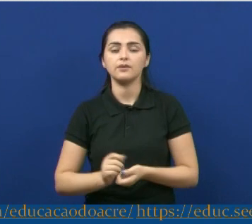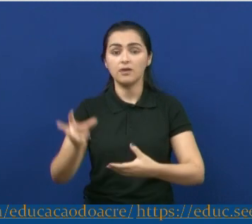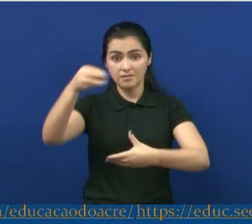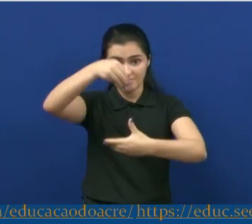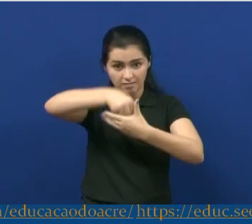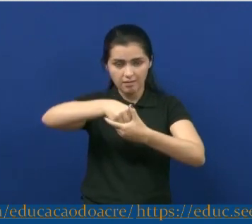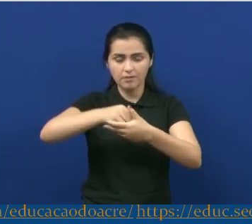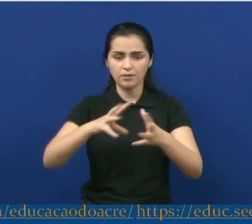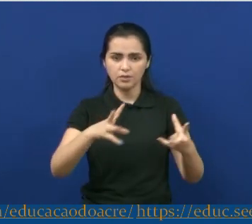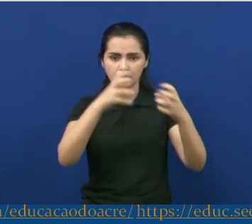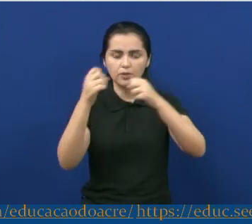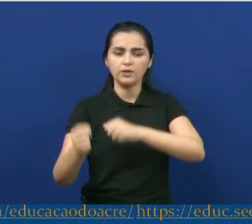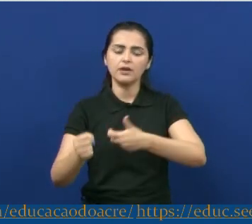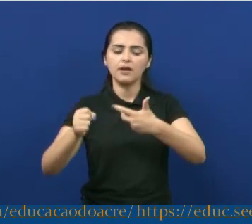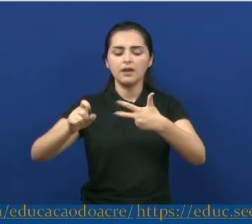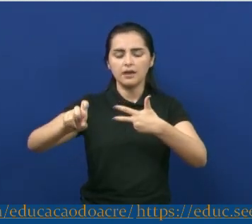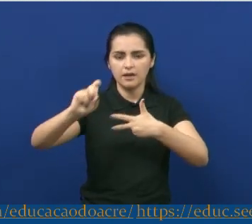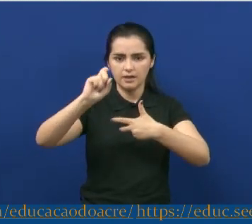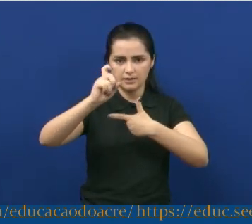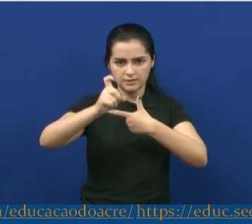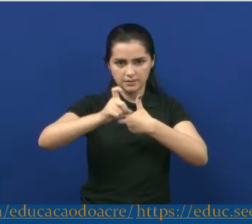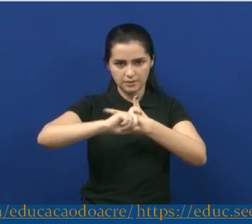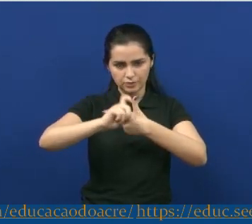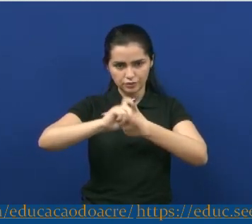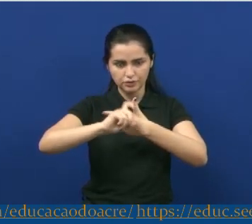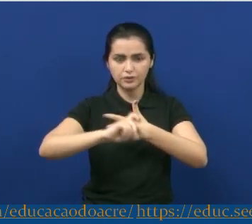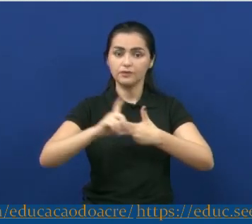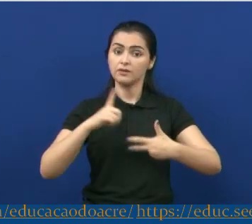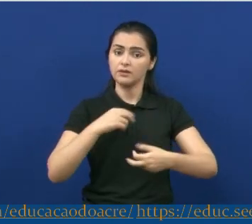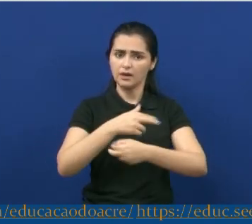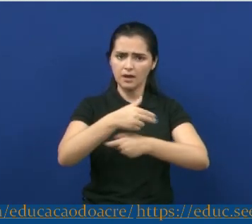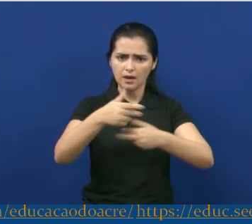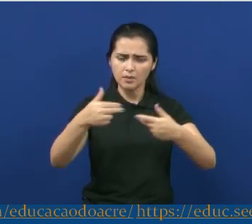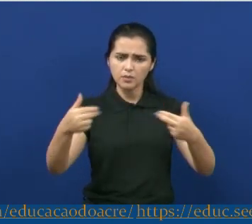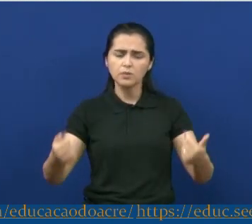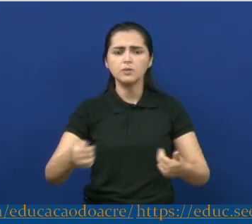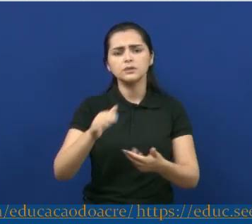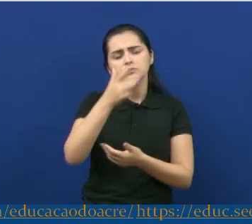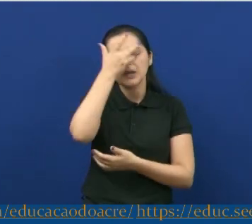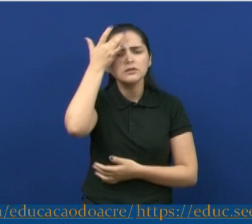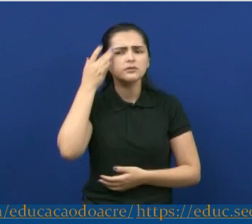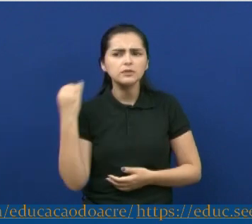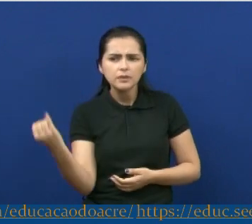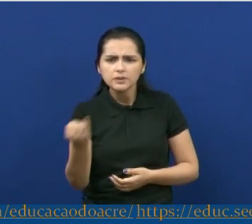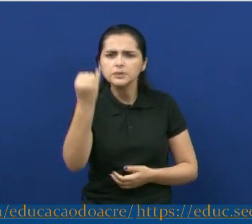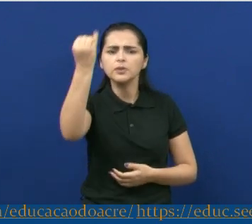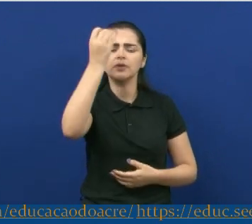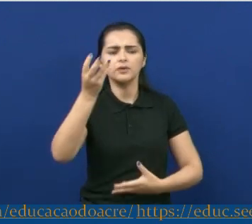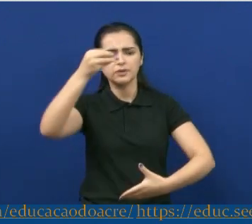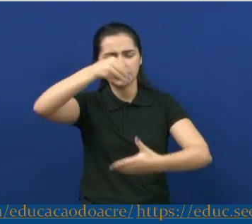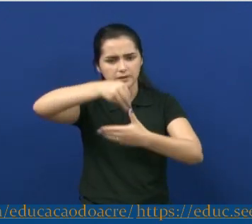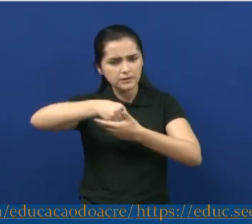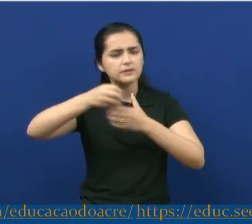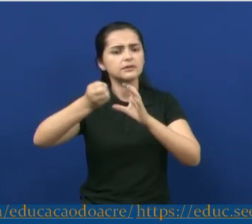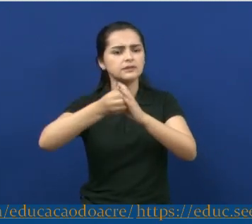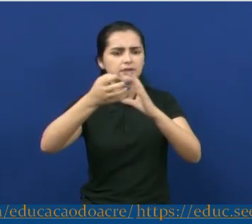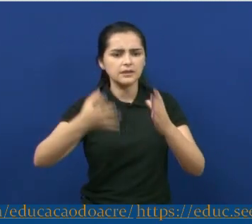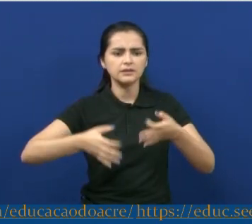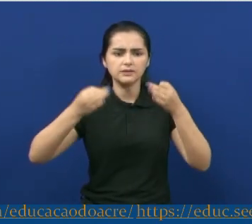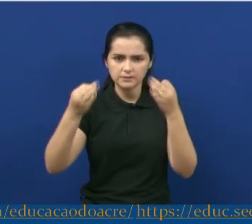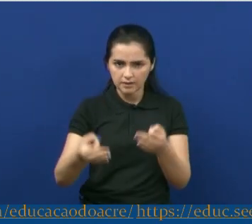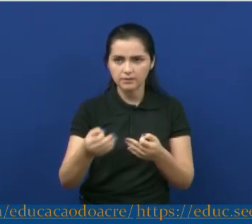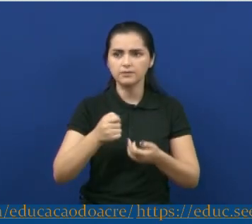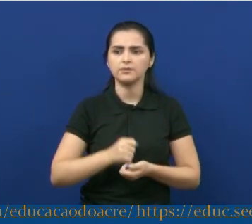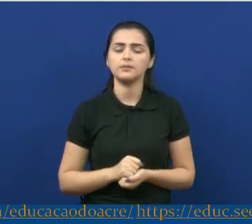Dentro do poder executivo, a gente tem algumas pessoas que são importantes dentro de todo esse aspecto,